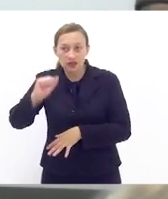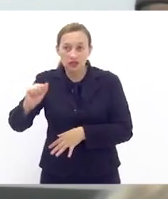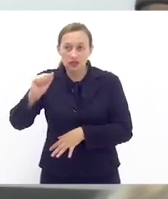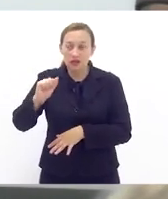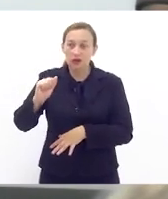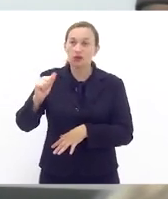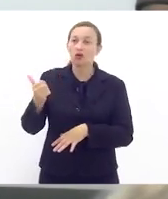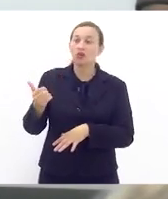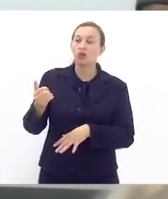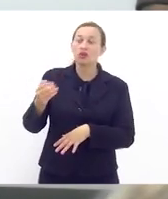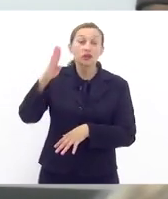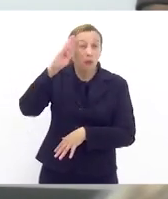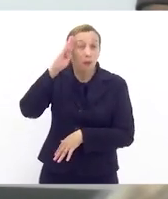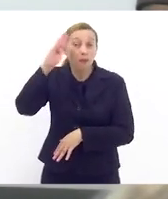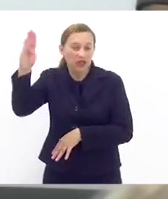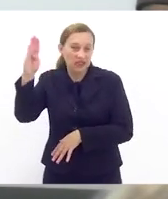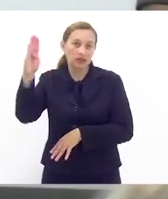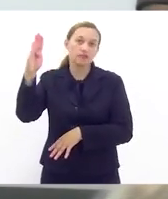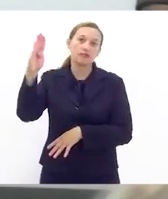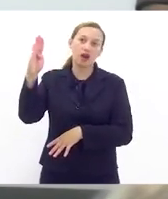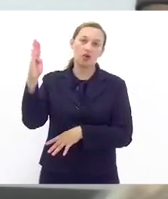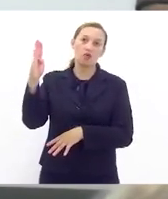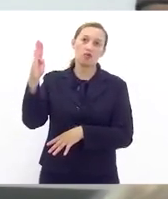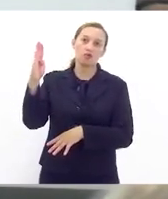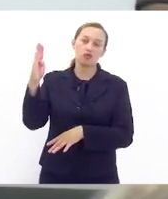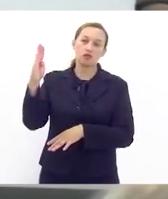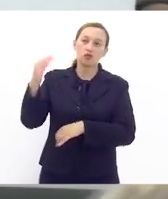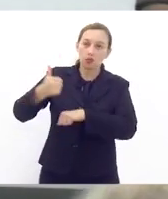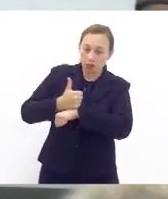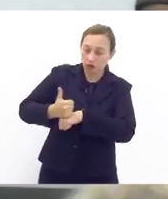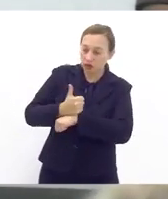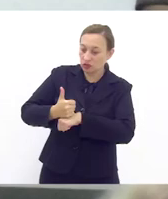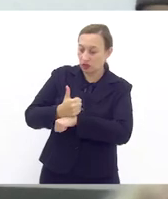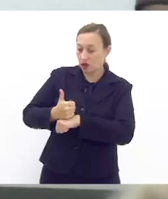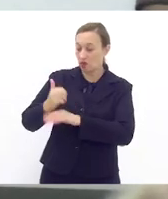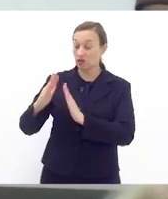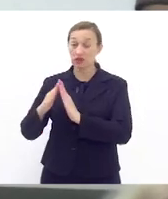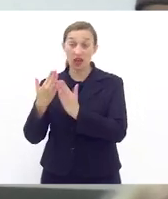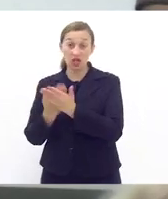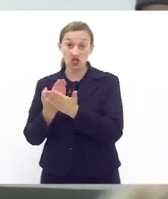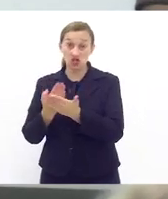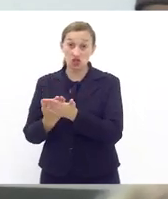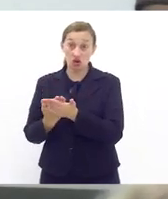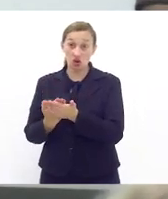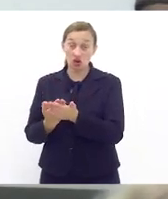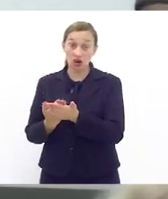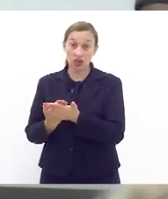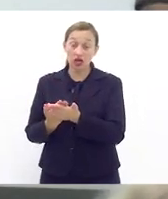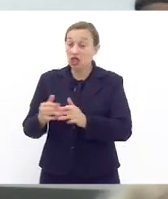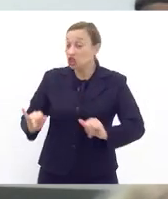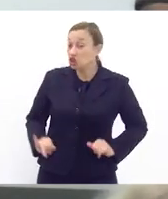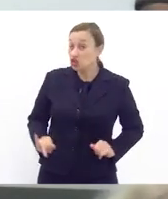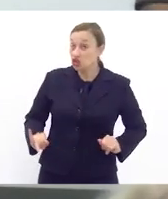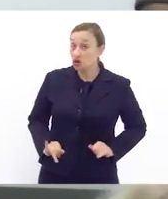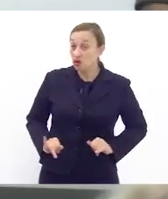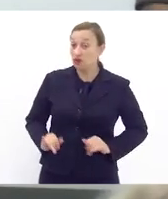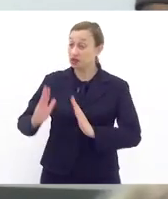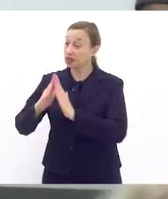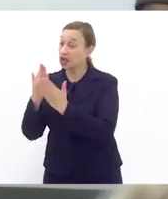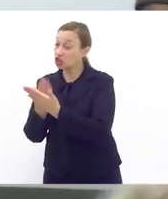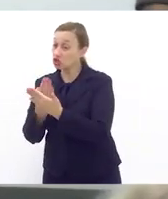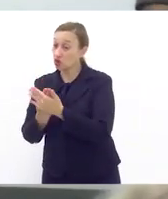Mariscos né porque afinal de contas ficam entre a escola e a ser Duque então apanha um dos dois lados uma certa forma e